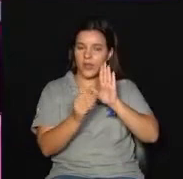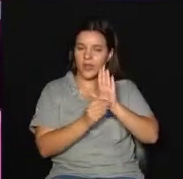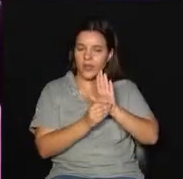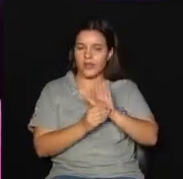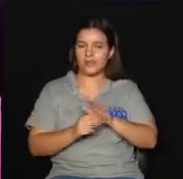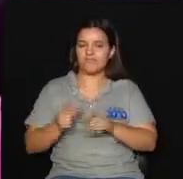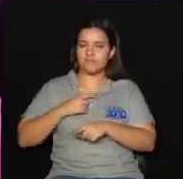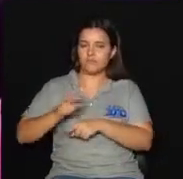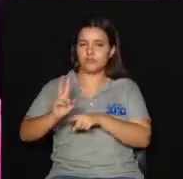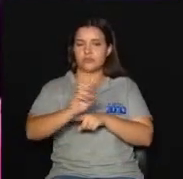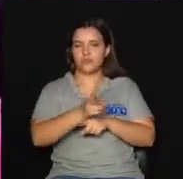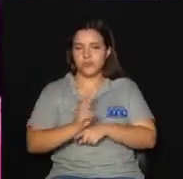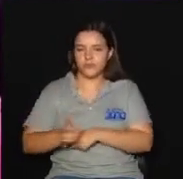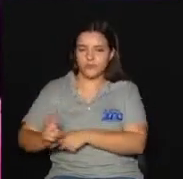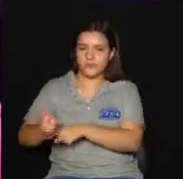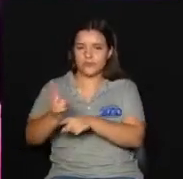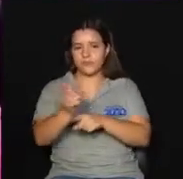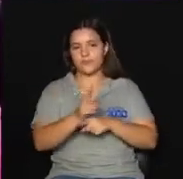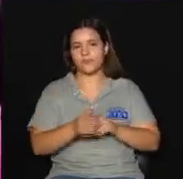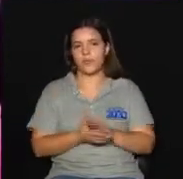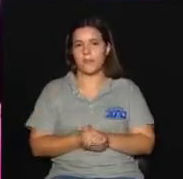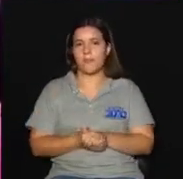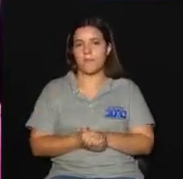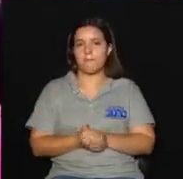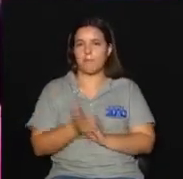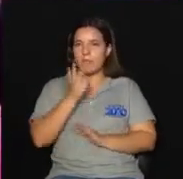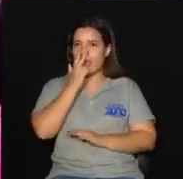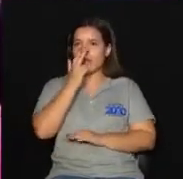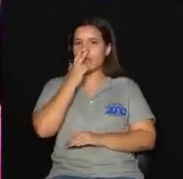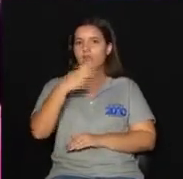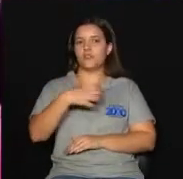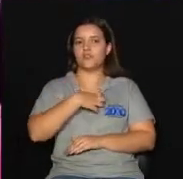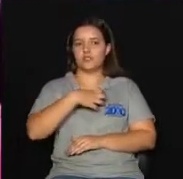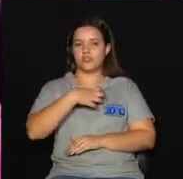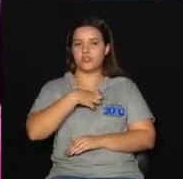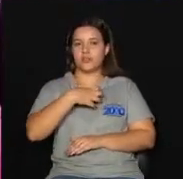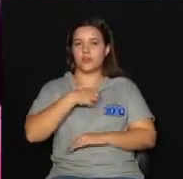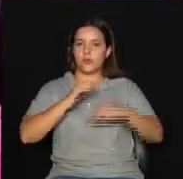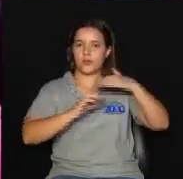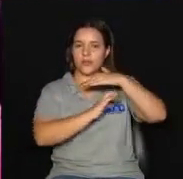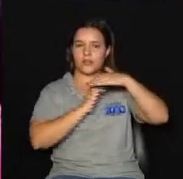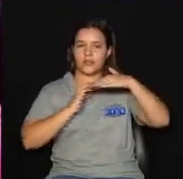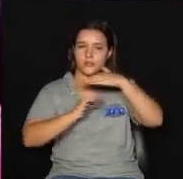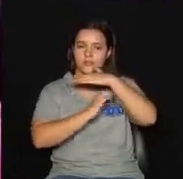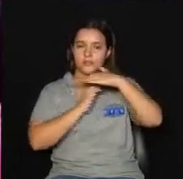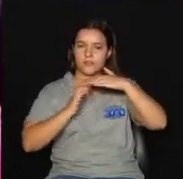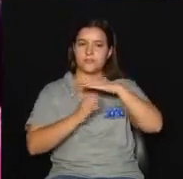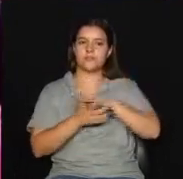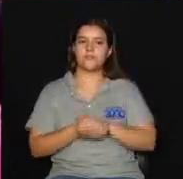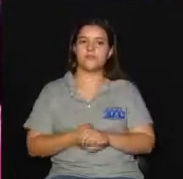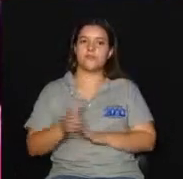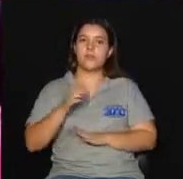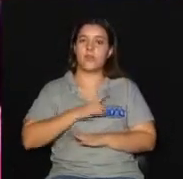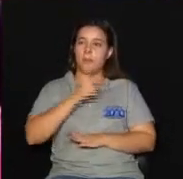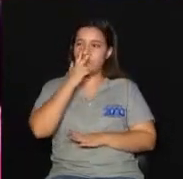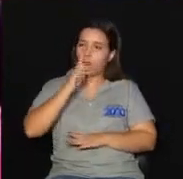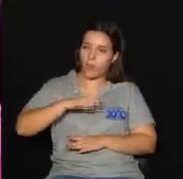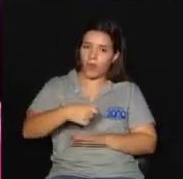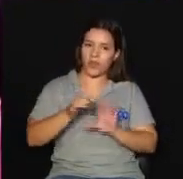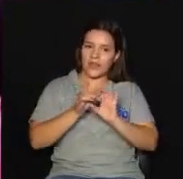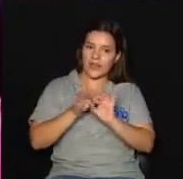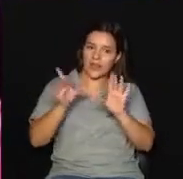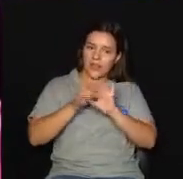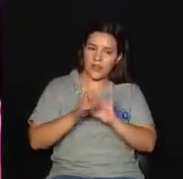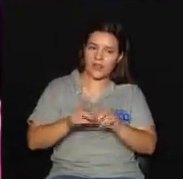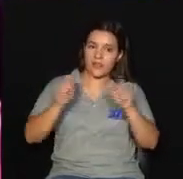regulação e, de certa forma, as empresas elas têm total liberdade para